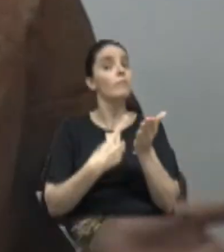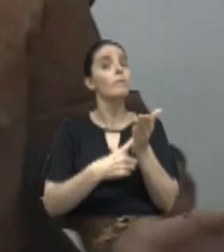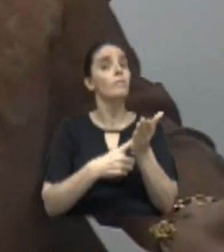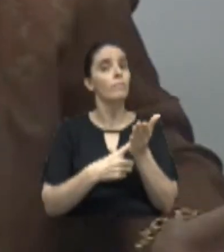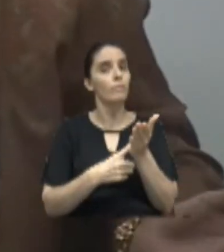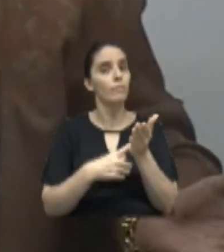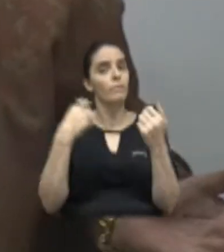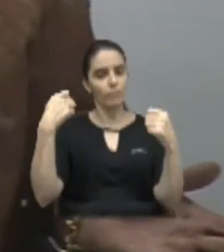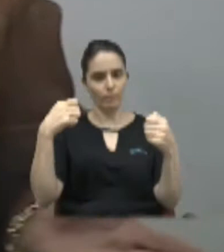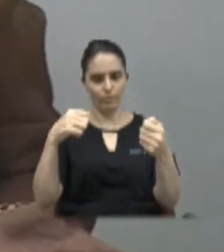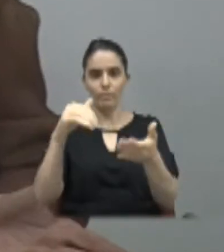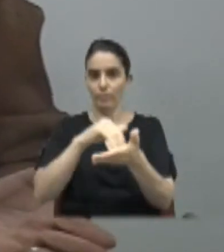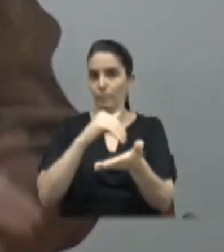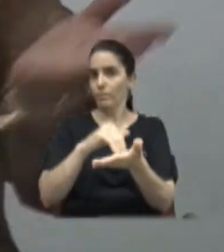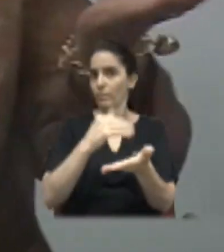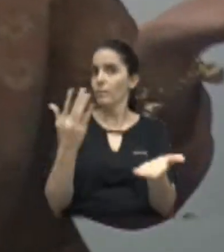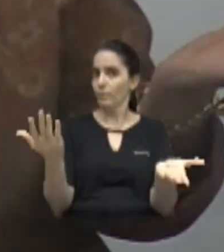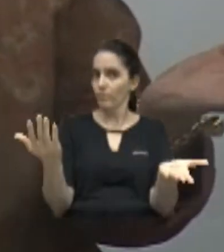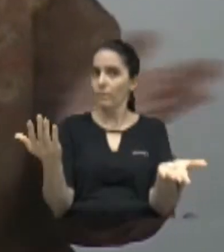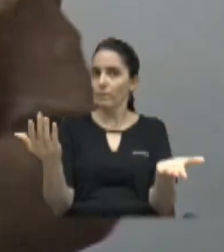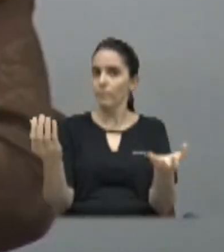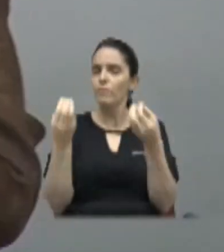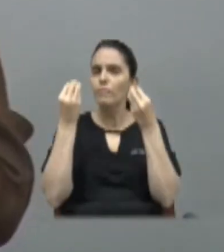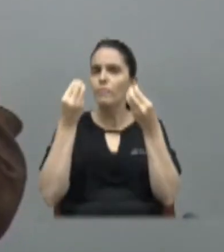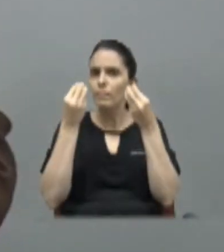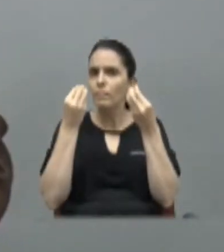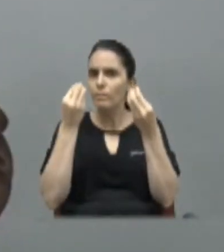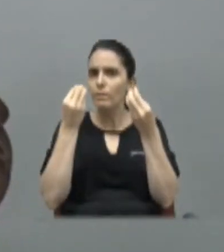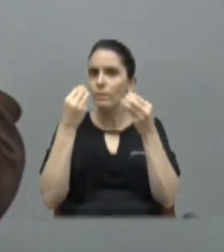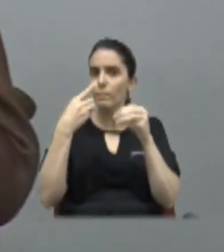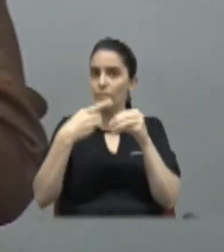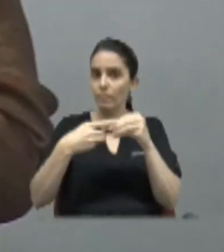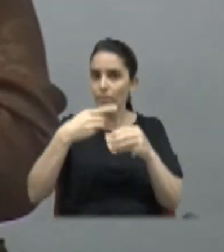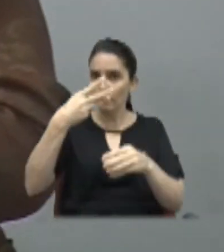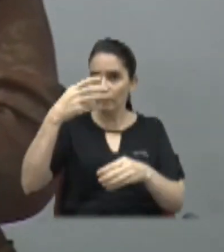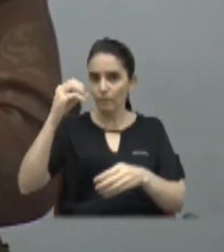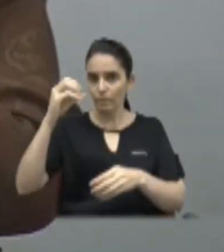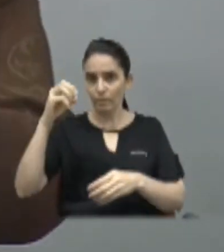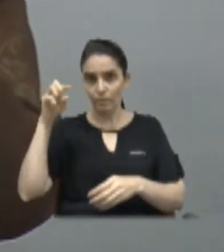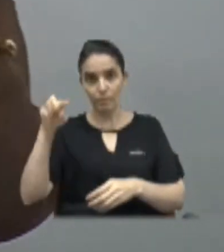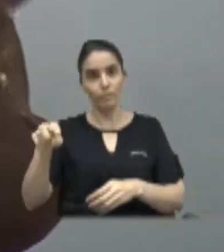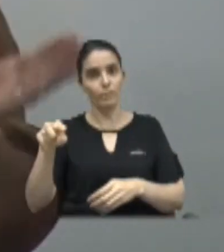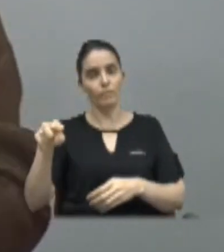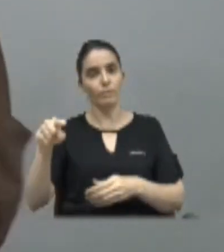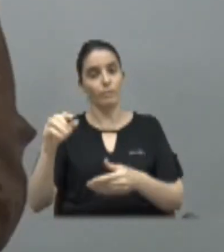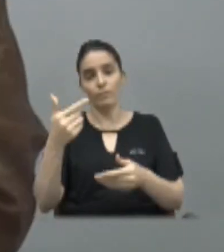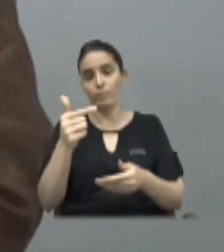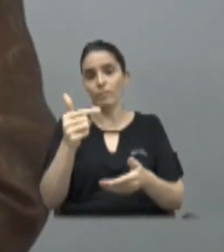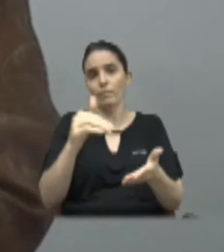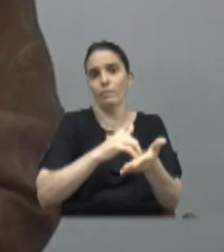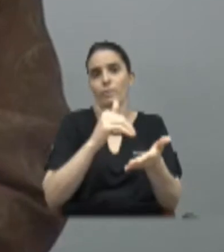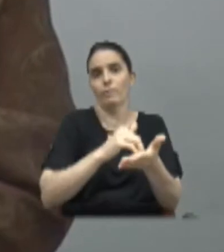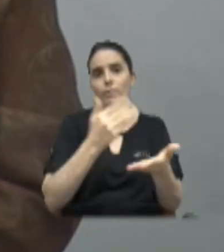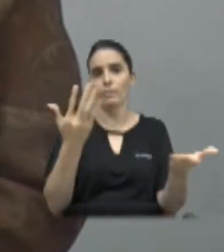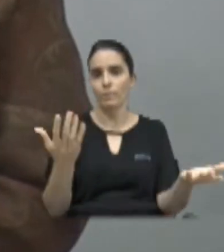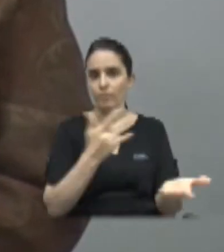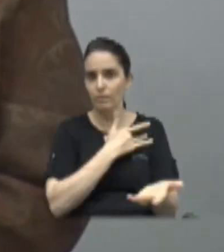que ter um secretário. Como é que pode uma cidade com 300 mil habitantes não ter um secretário?